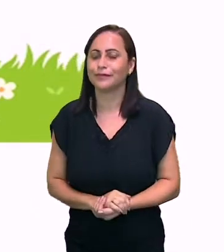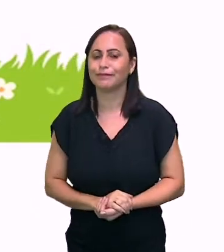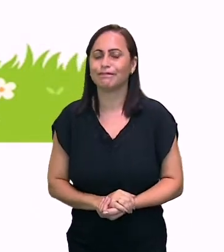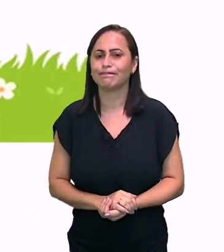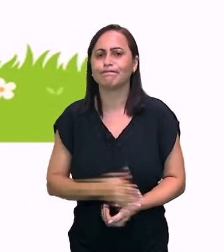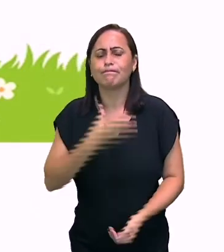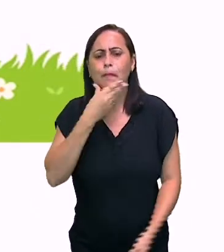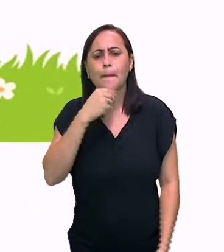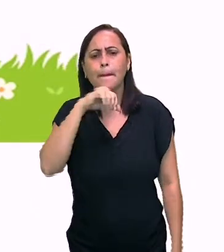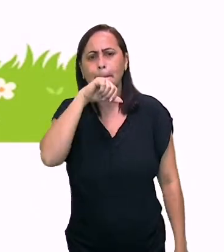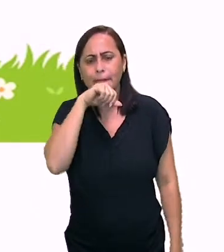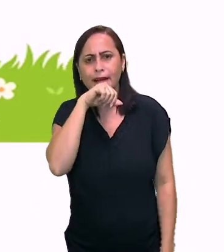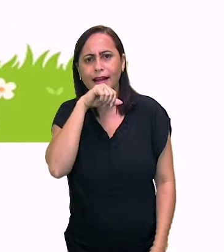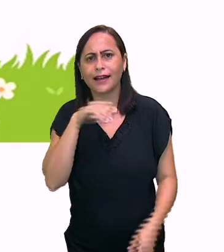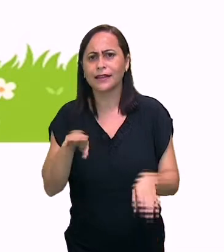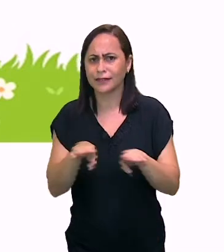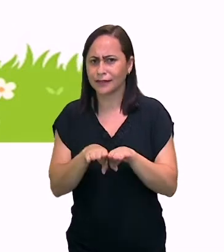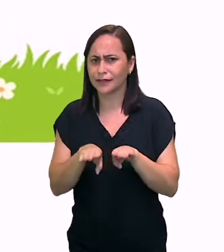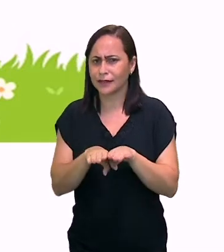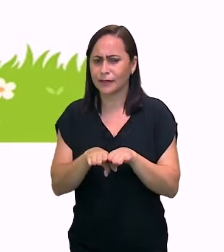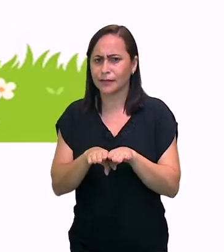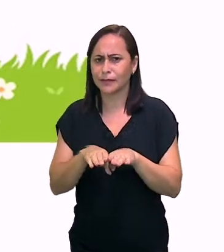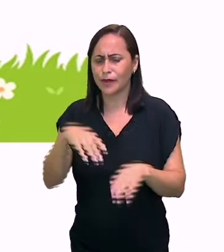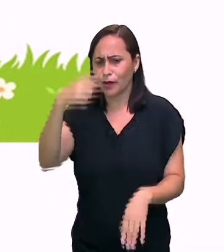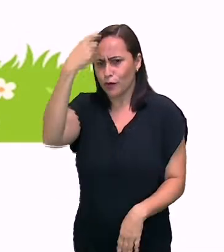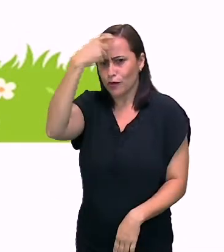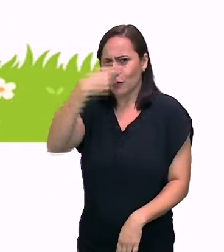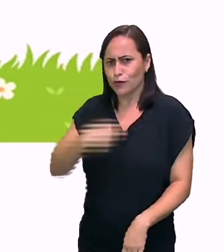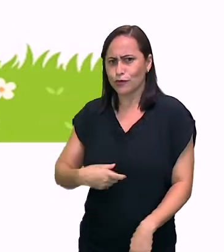Pai, eu também sou um cidadão?